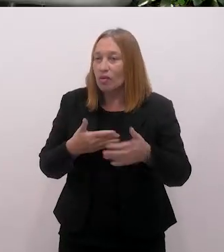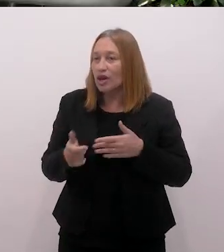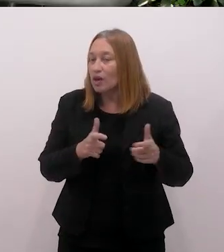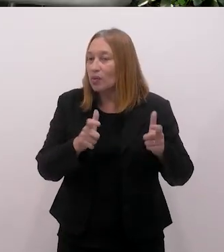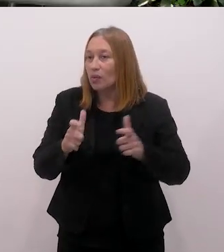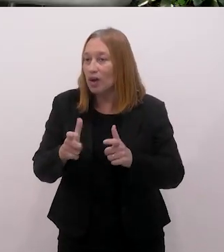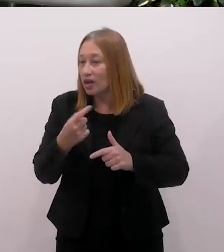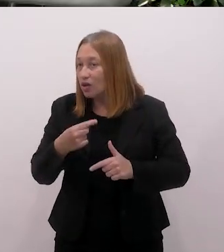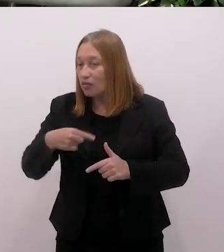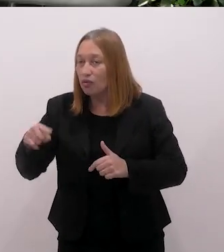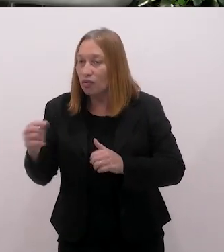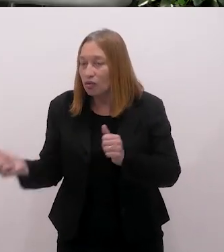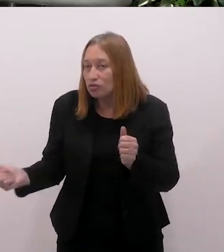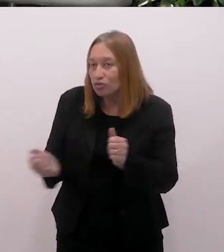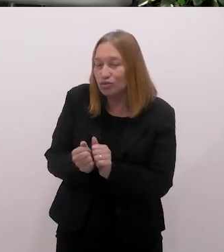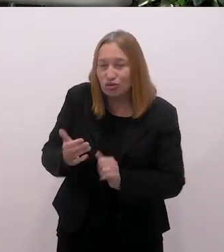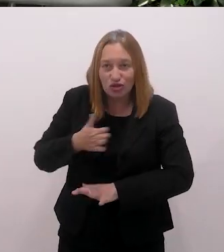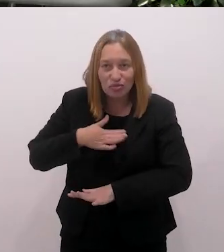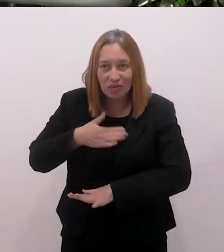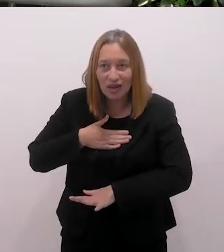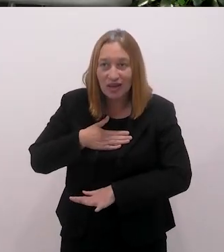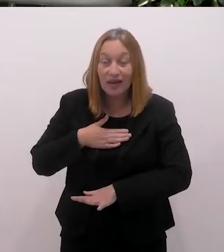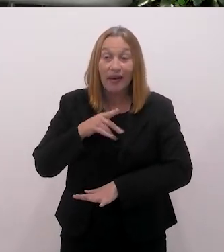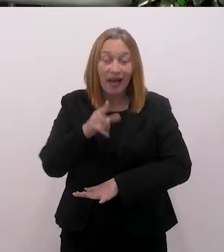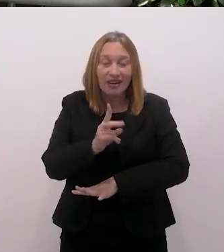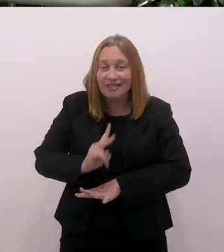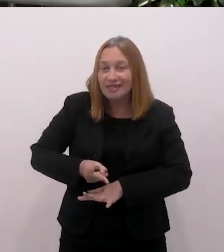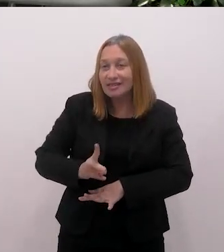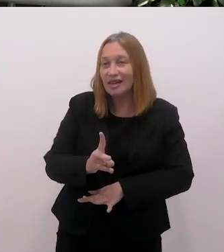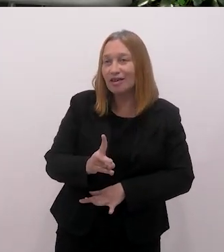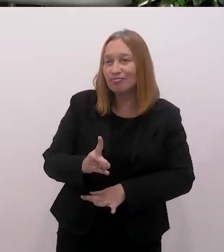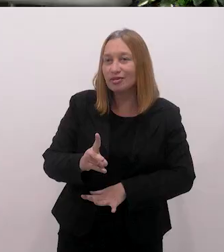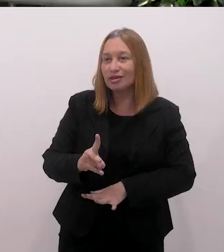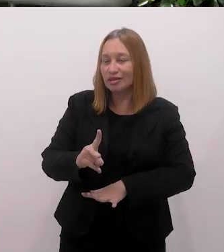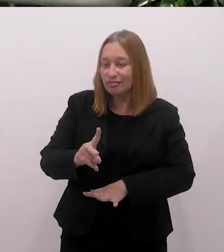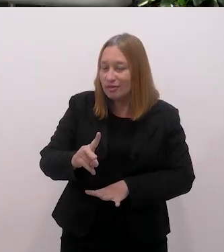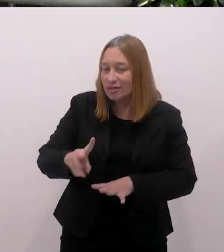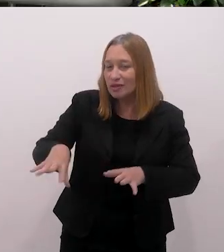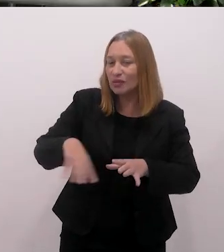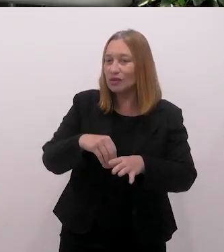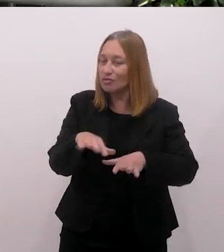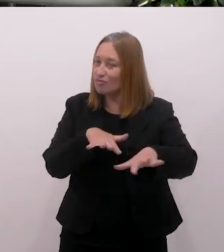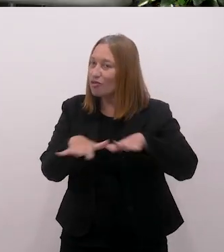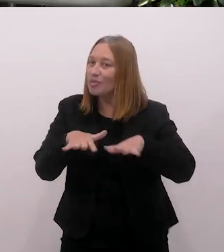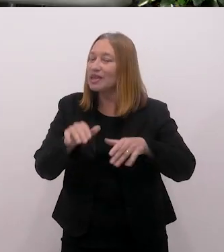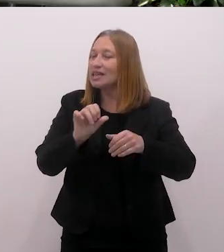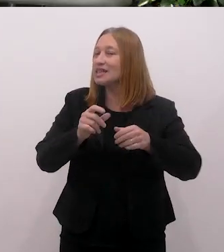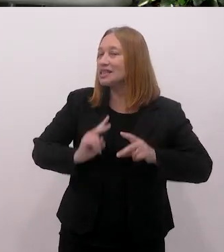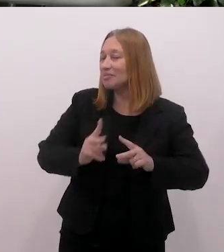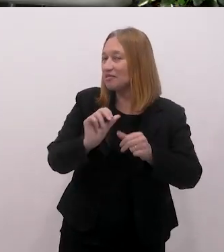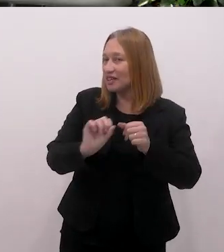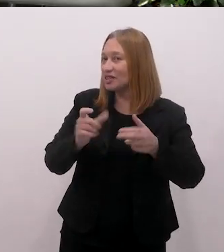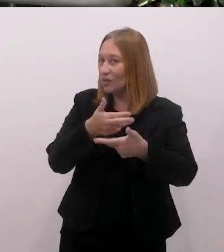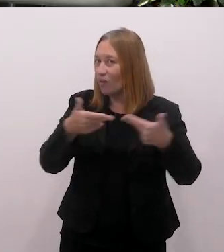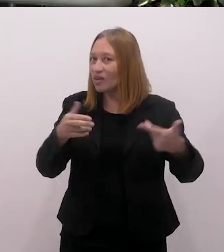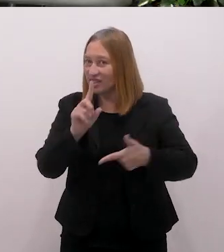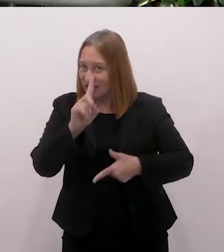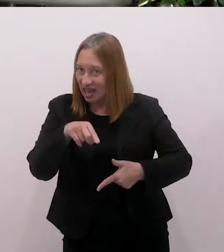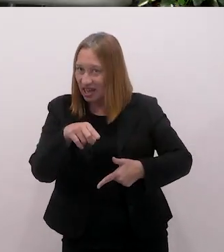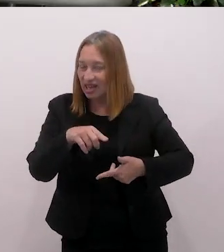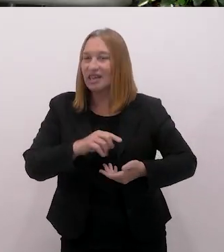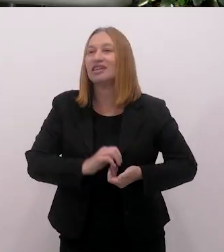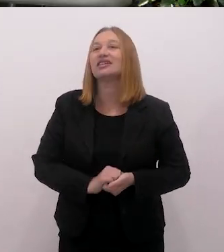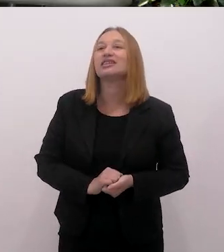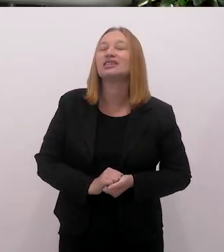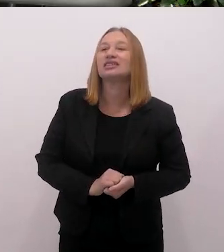trago ela para pertinho de mim, ainda mais porque ela está sempre no movimento, ela está sempre fazendo alguma coisa, né, Isabela?